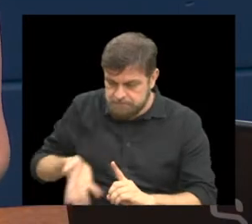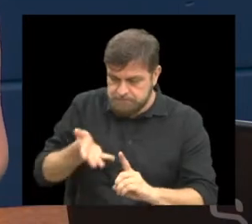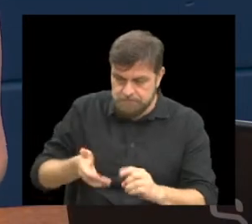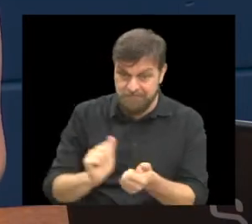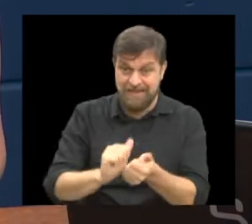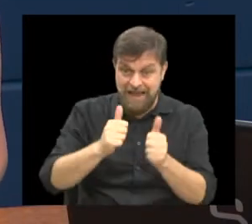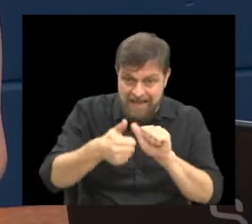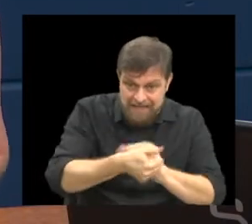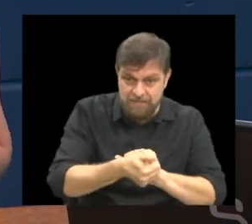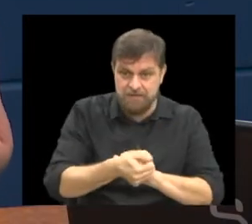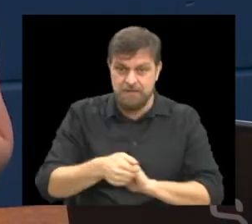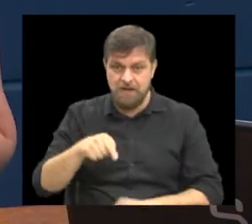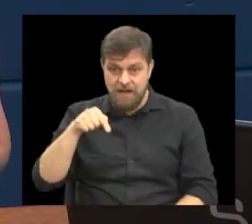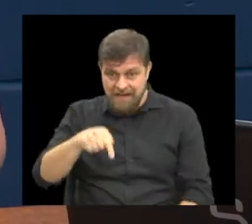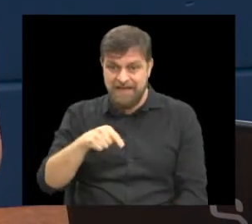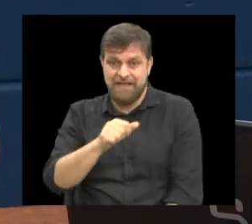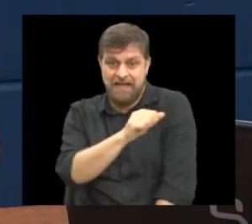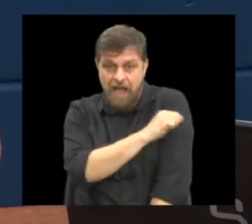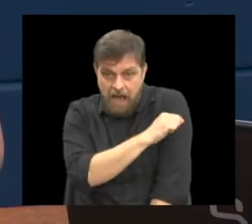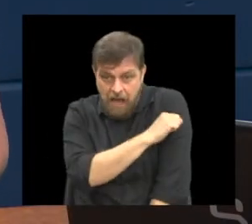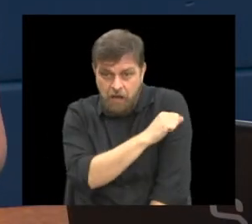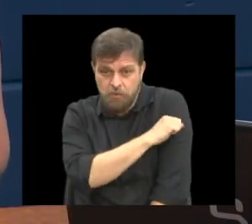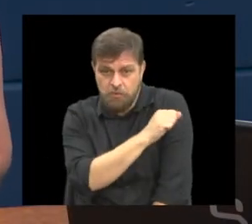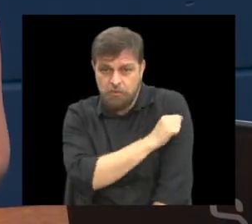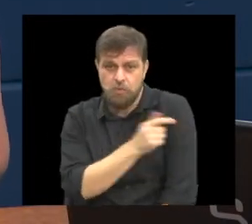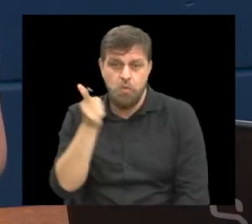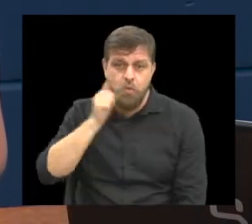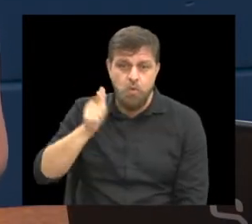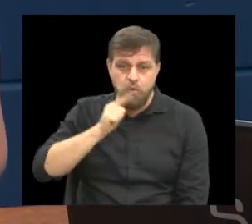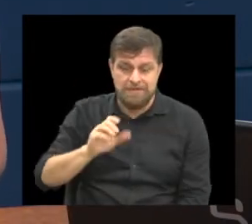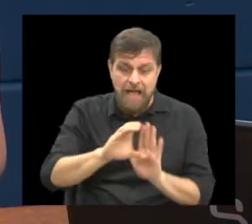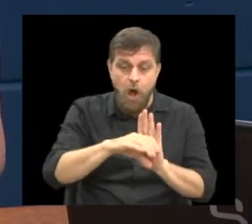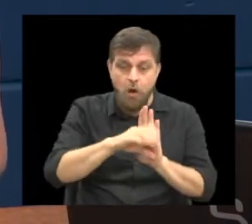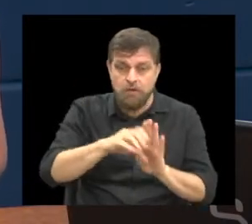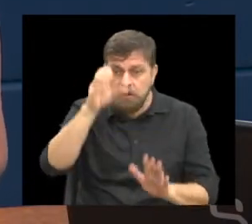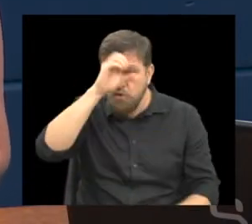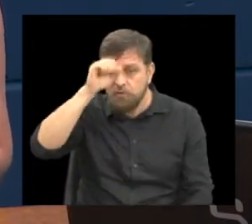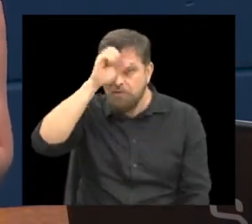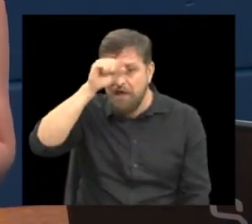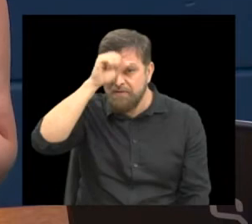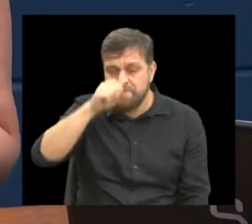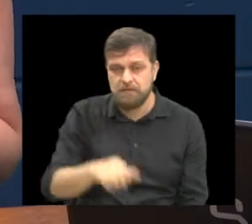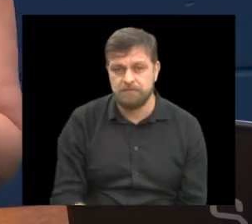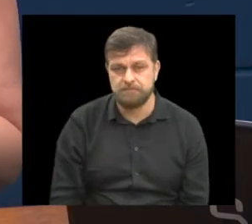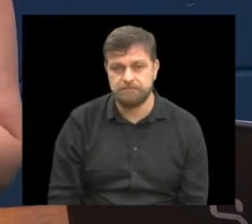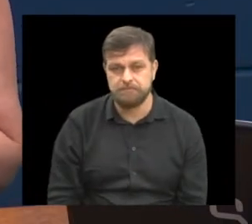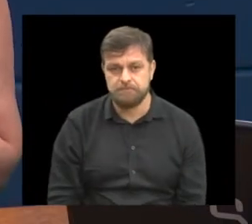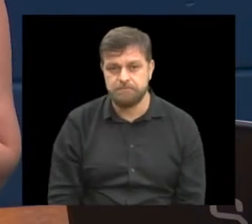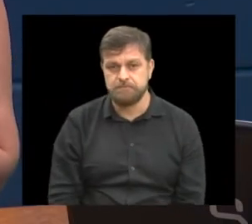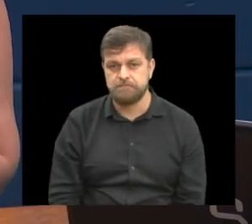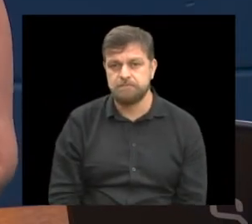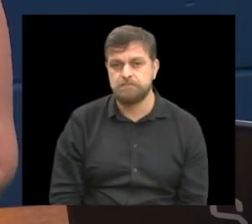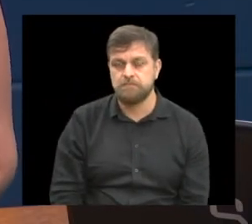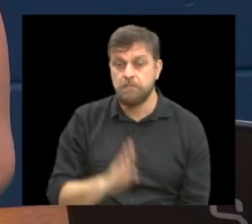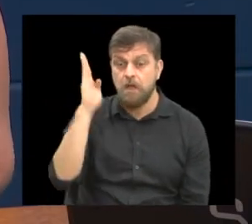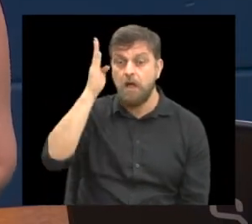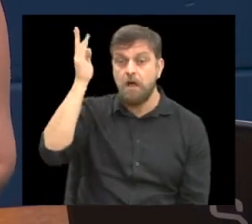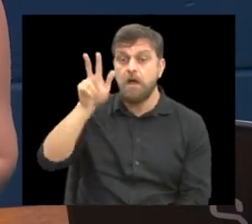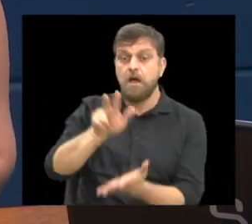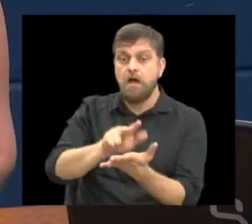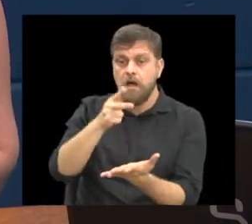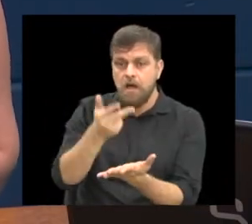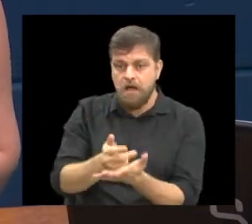para que aquele aluno tenha conteúdo. Sim. Tá? Obrigada. E a epilepsia? Com relação à